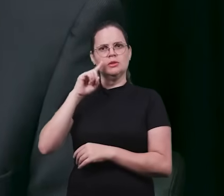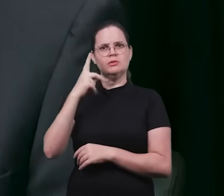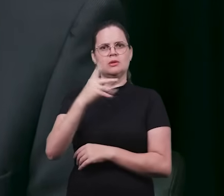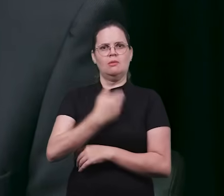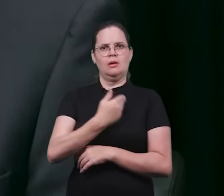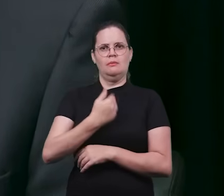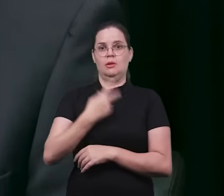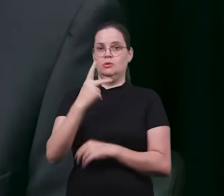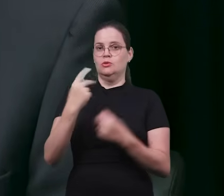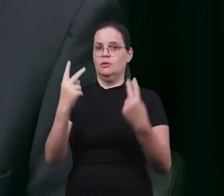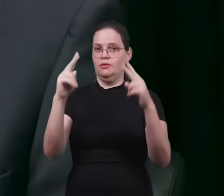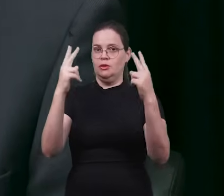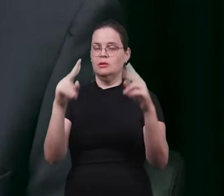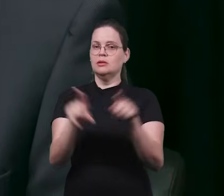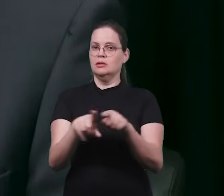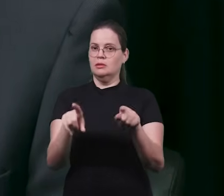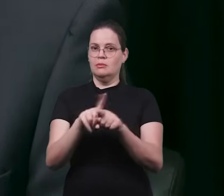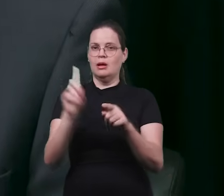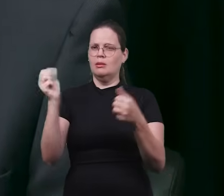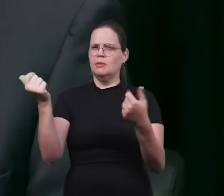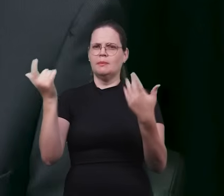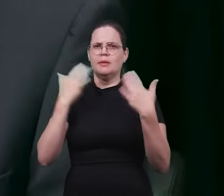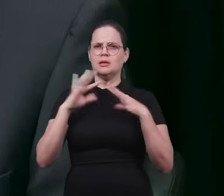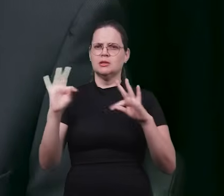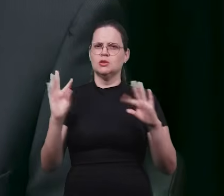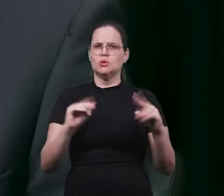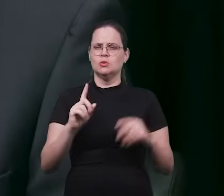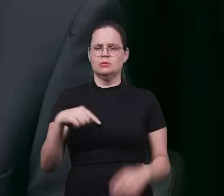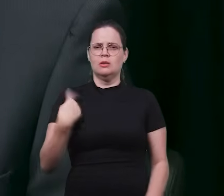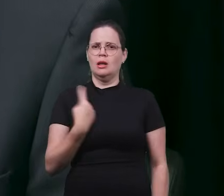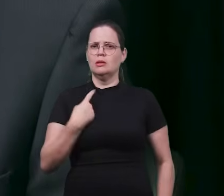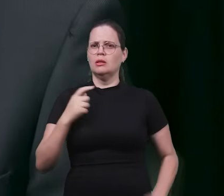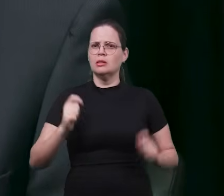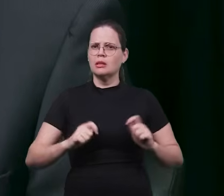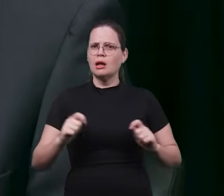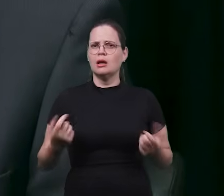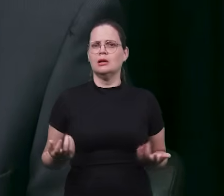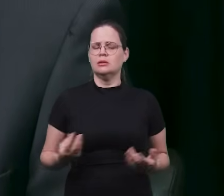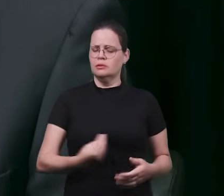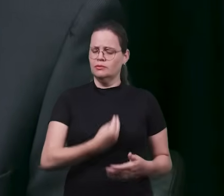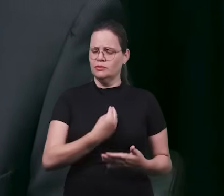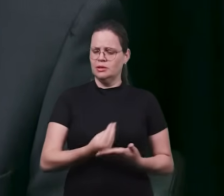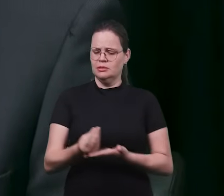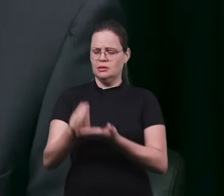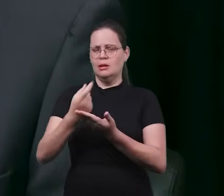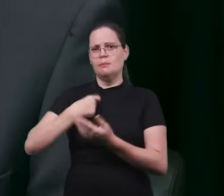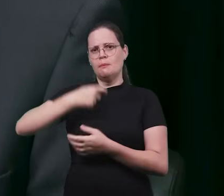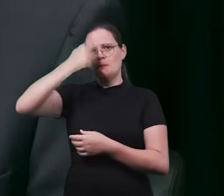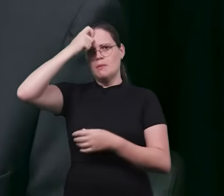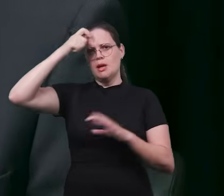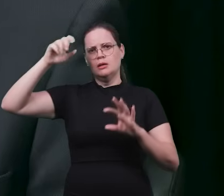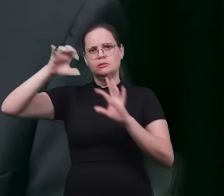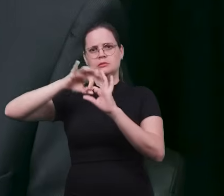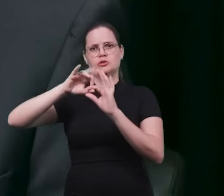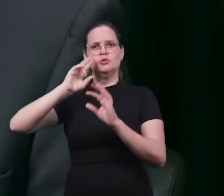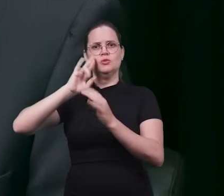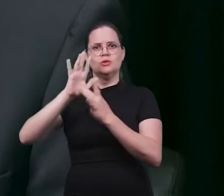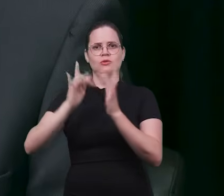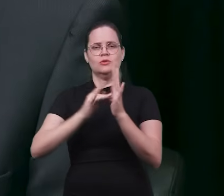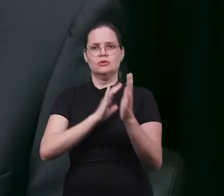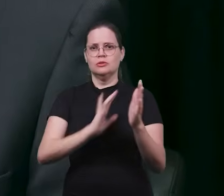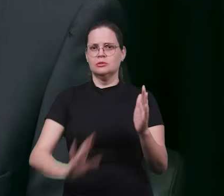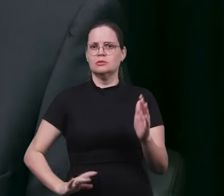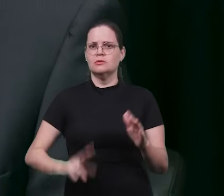nossa porção, Ele é tudo para nós. Então é vida, é a mente em Cristo, firmados